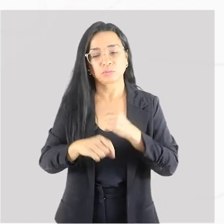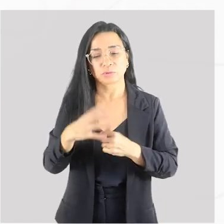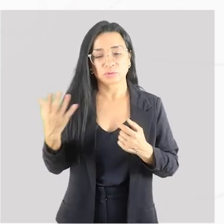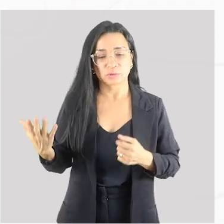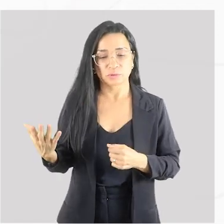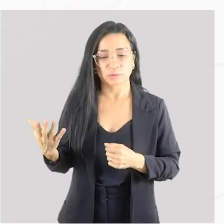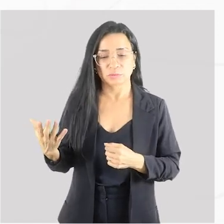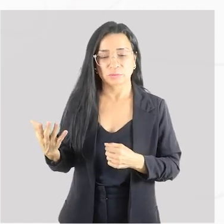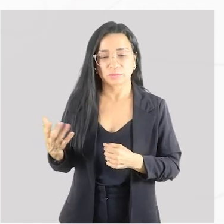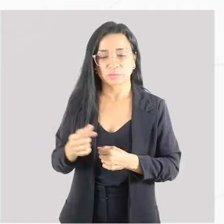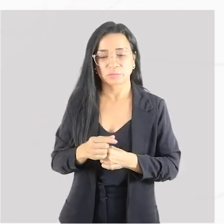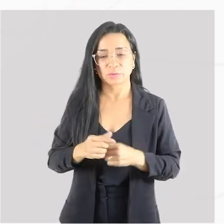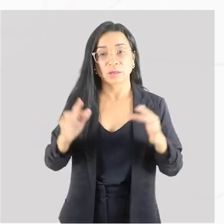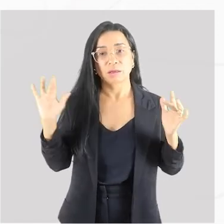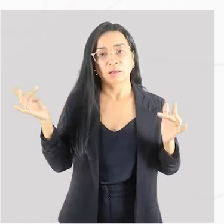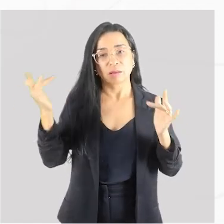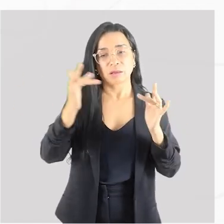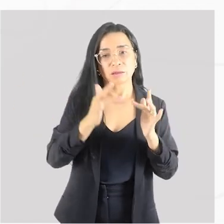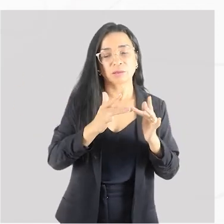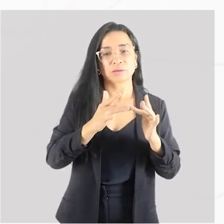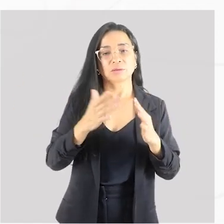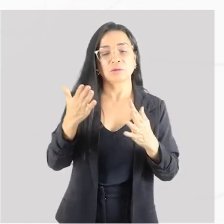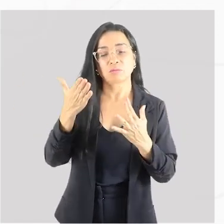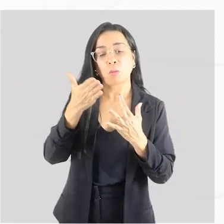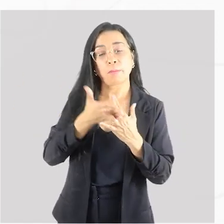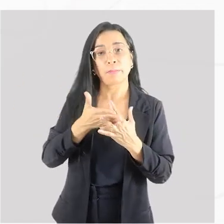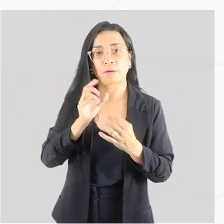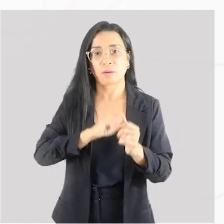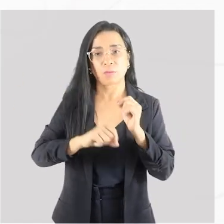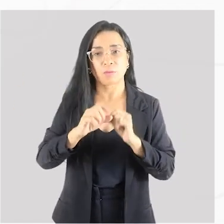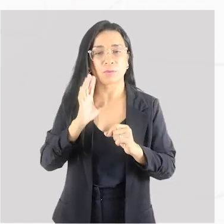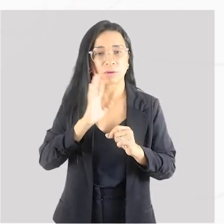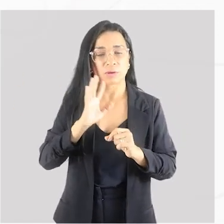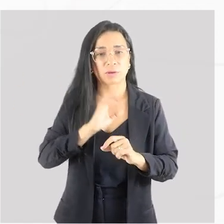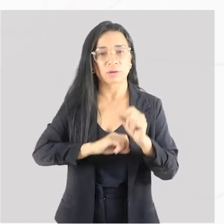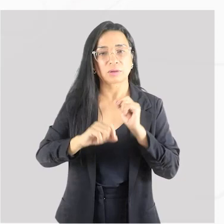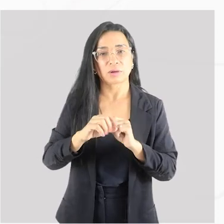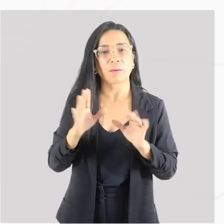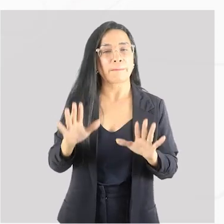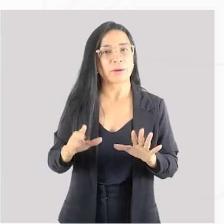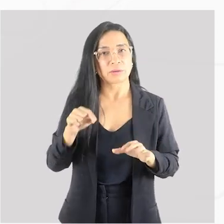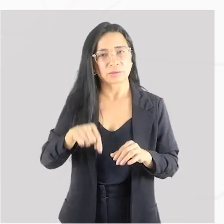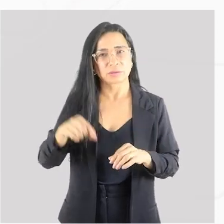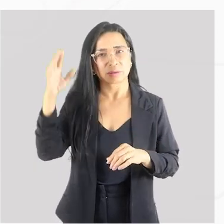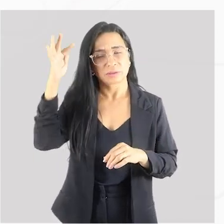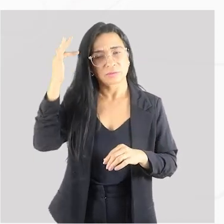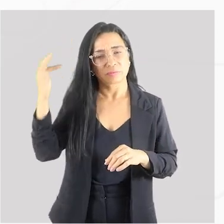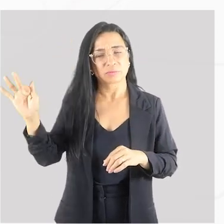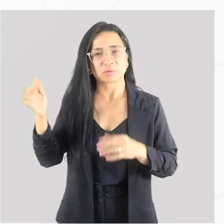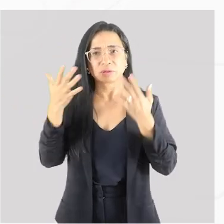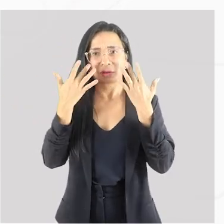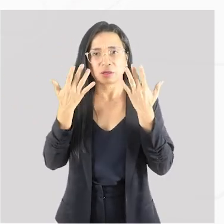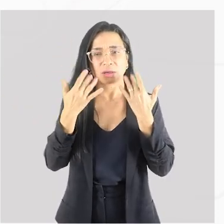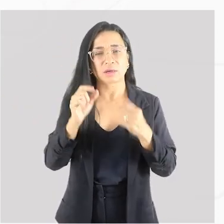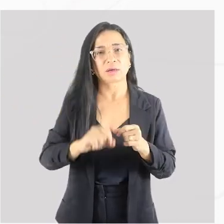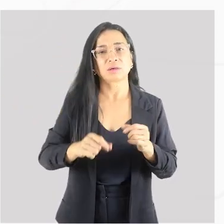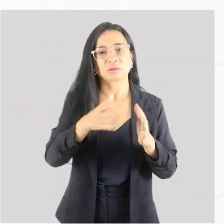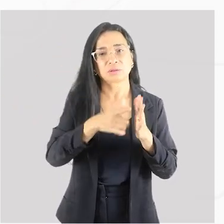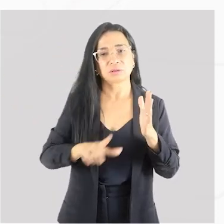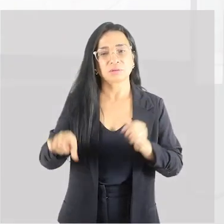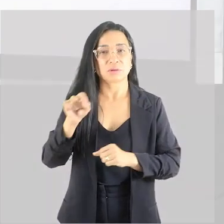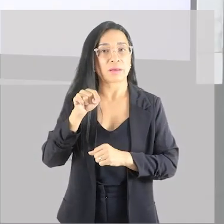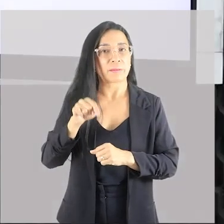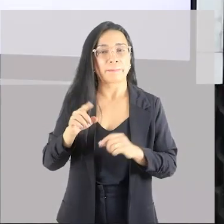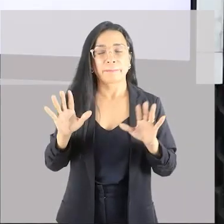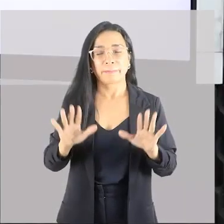Classicismo e barroco, ficaria muito legal, mas aqui em outra área, não na filosofia. Ficaria aqui, por exemplo, na arte, ficaria, por exemplo, aqui na literatura, mas